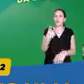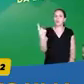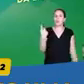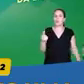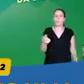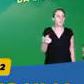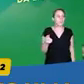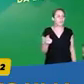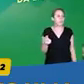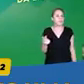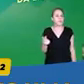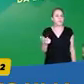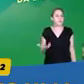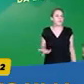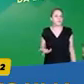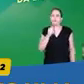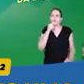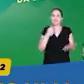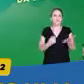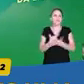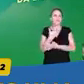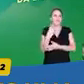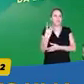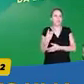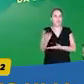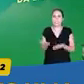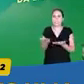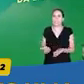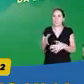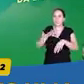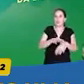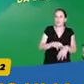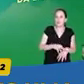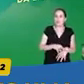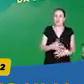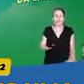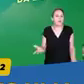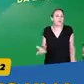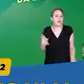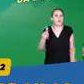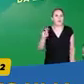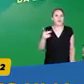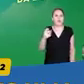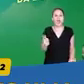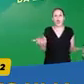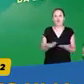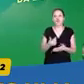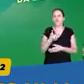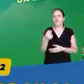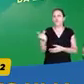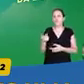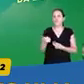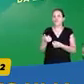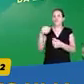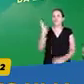R$ 24,41. Ou seja, o auxílio dava para comprar hoje, justo, 3 quilos de picanha, 3,6 quilos de picanha. Hoje, em 2022, o